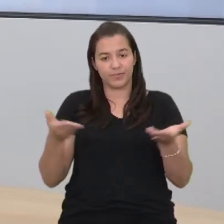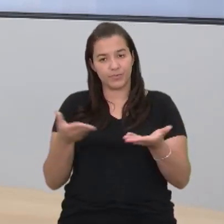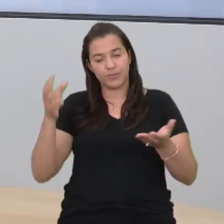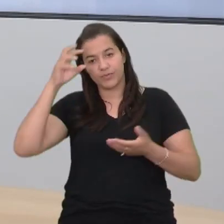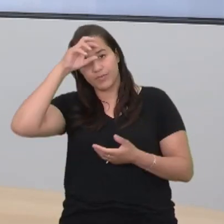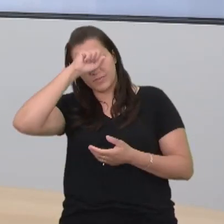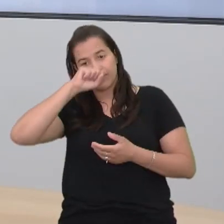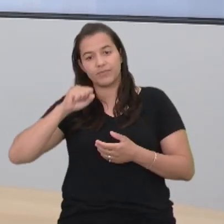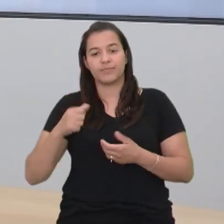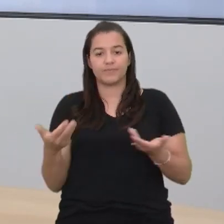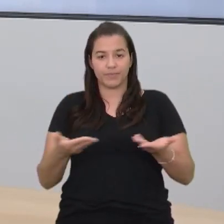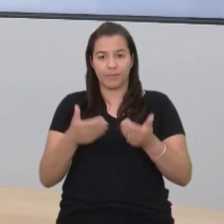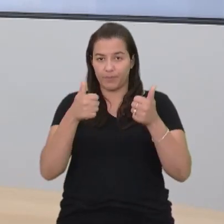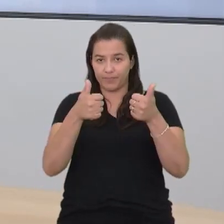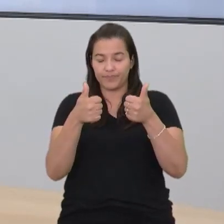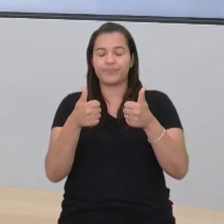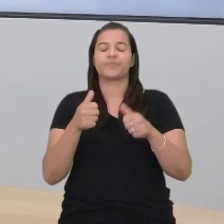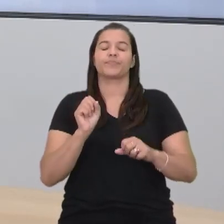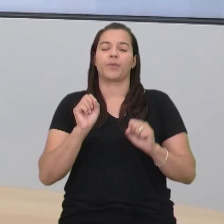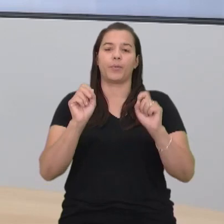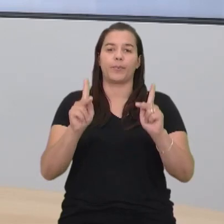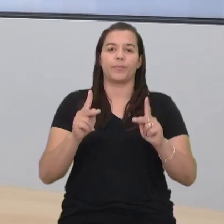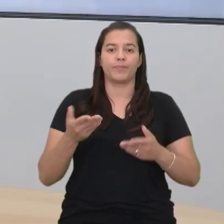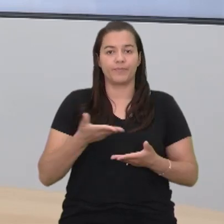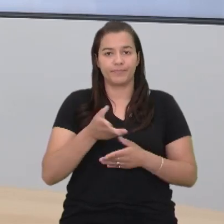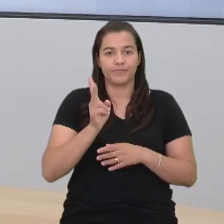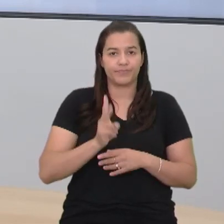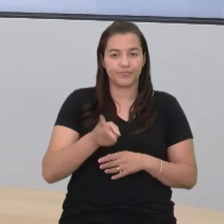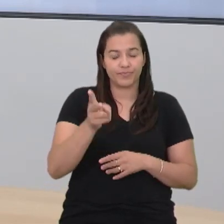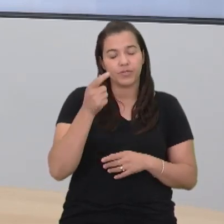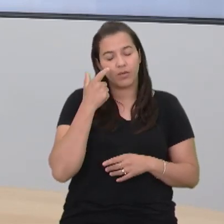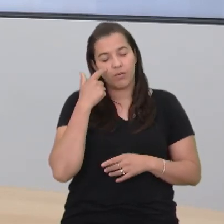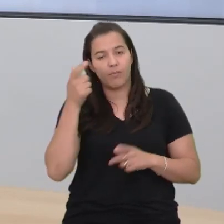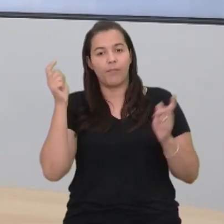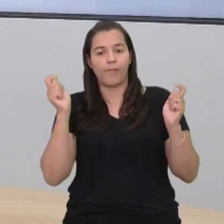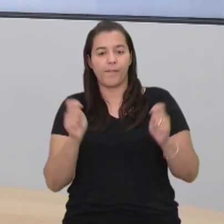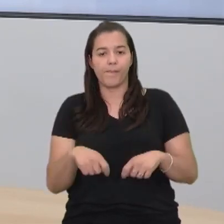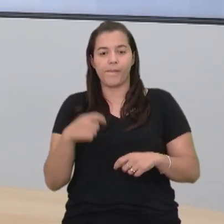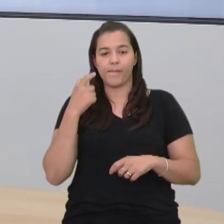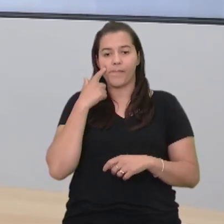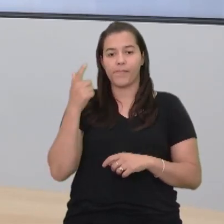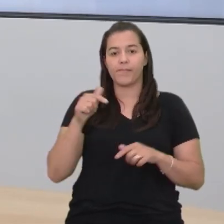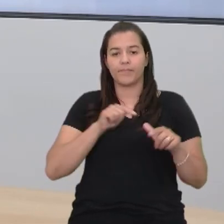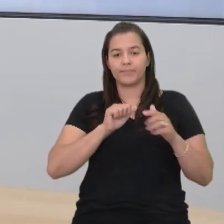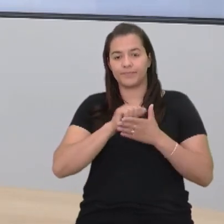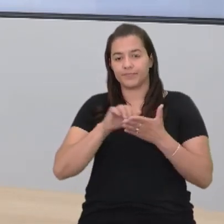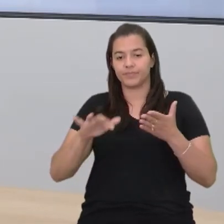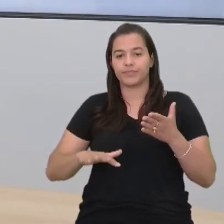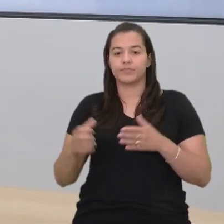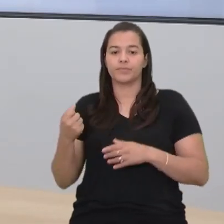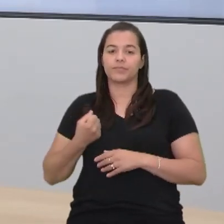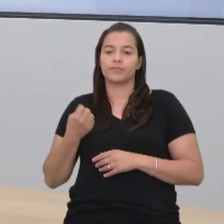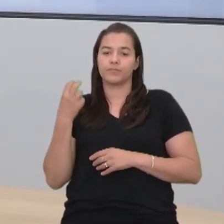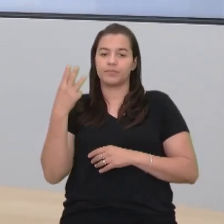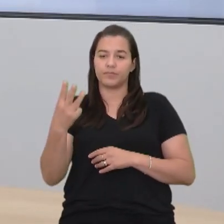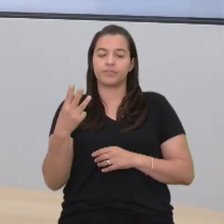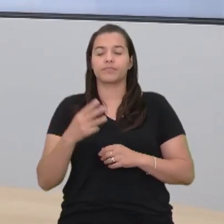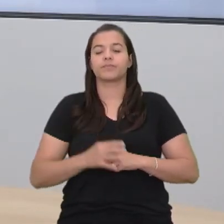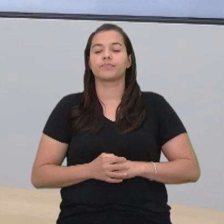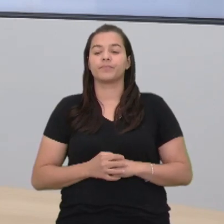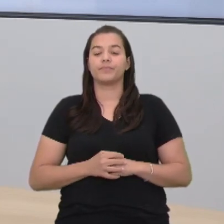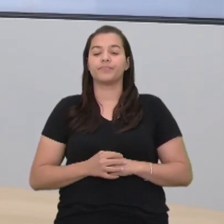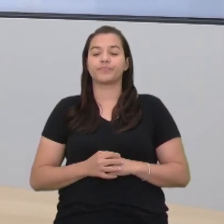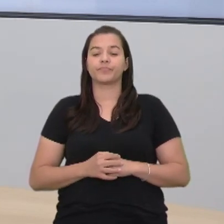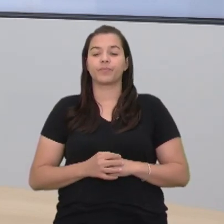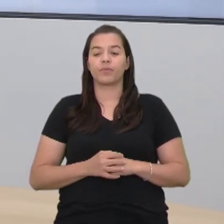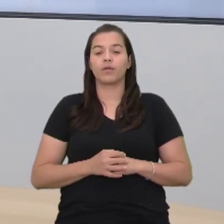pouquinho aí do Scratch, tá bom? Então, vamos continuar. Já falei dos nossos componentes, agora eu vou falar da atividade 3, é onde eu tô, né? Muito bem, a atividade 3